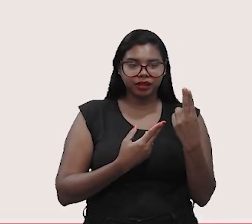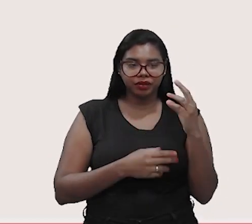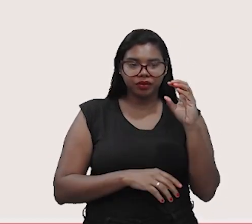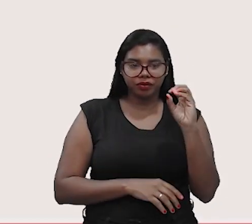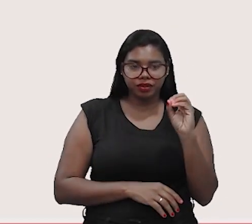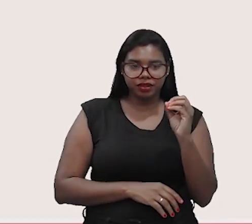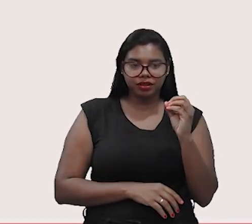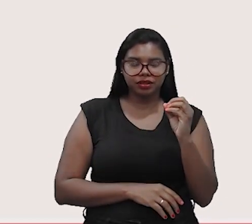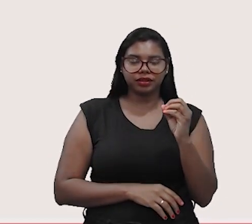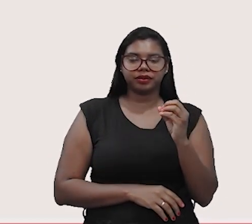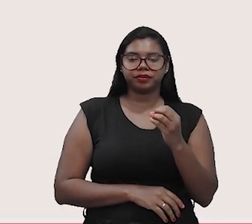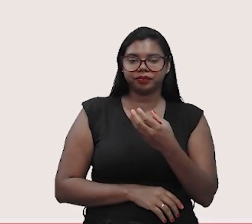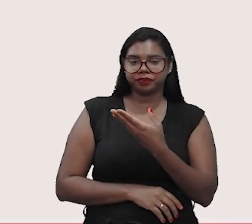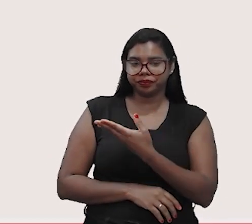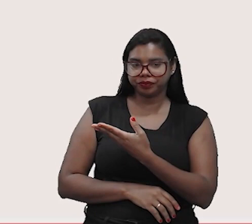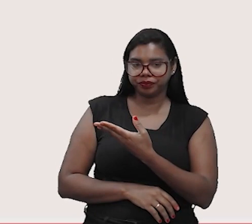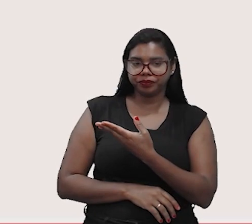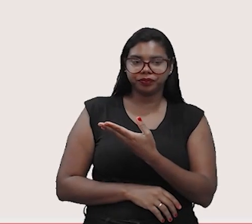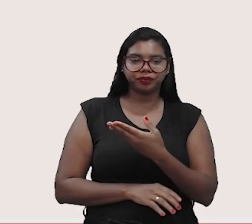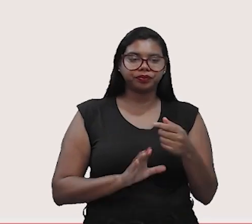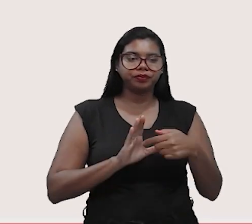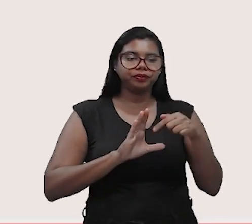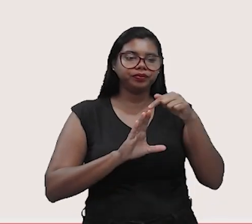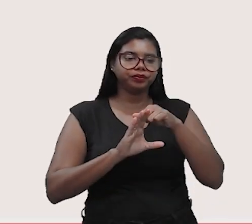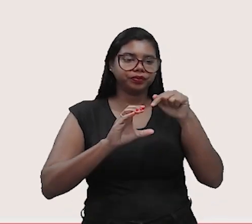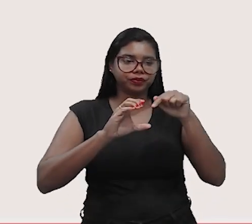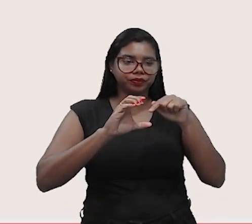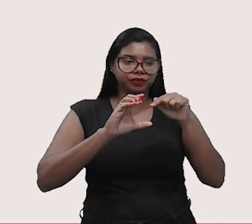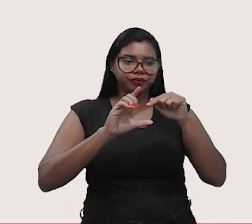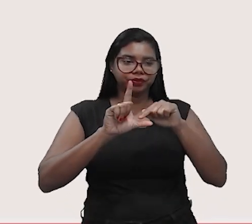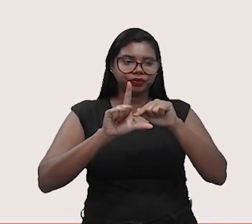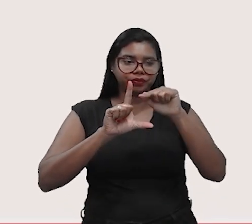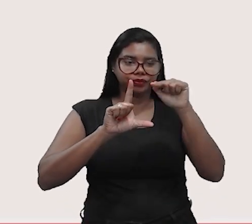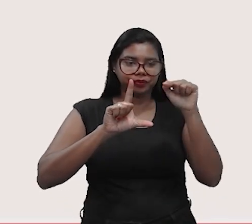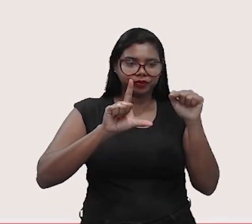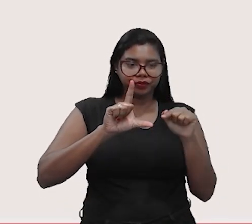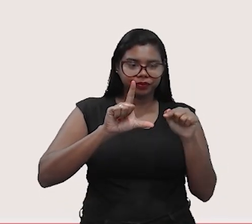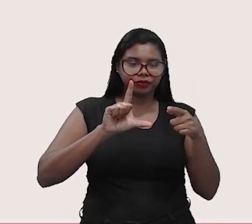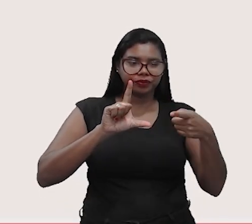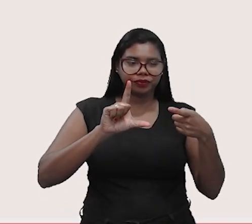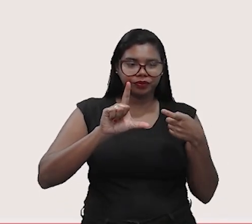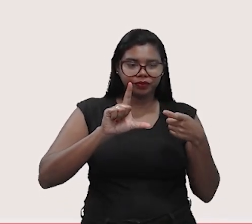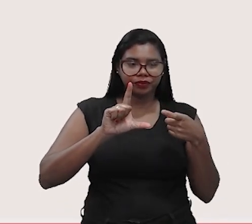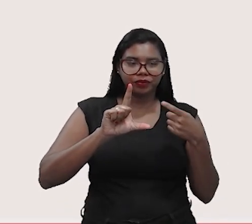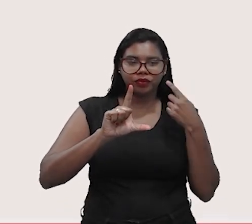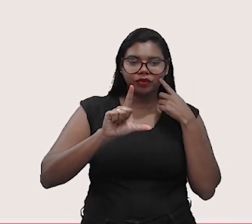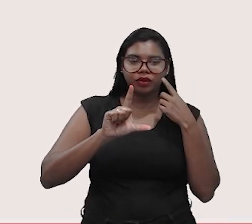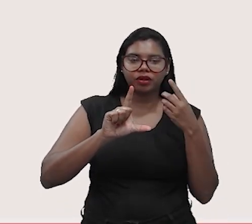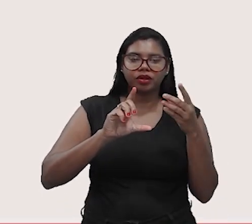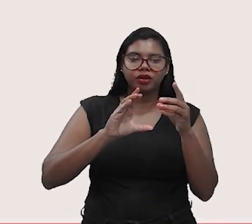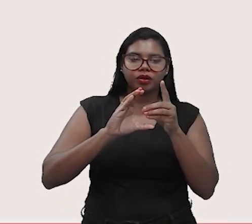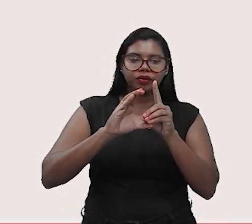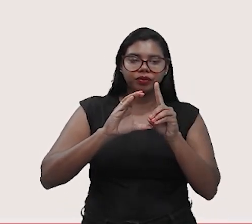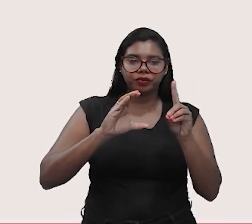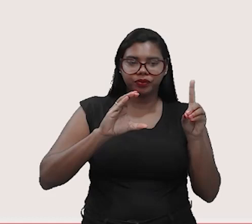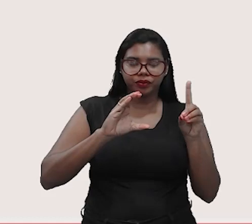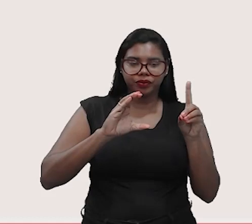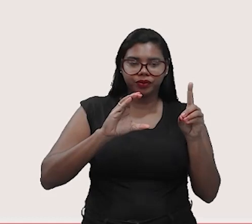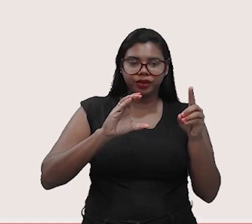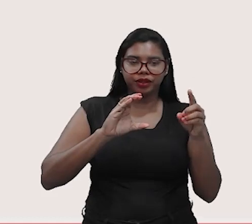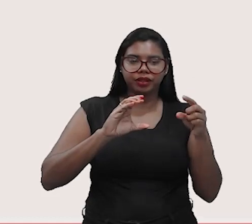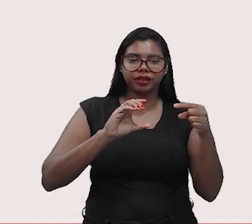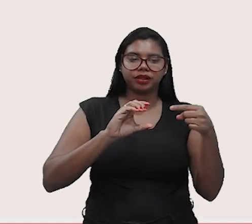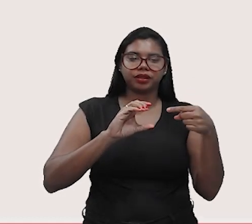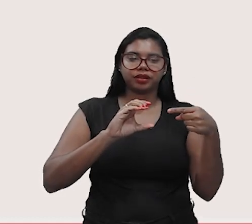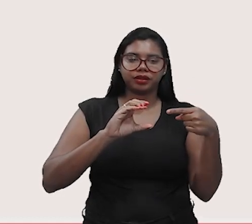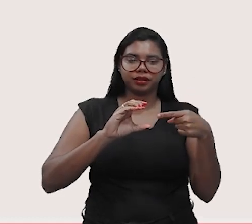intersecção entre parábola e eixo X. Percebeu? Já quando o delta é negativo, falei para vocês,